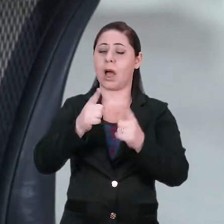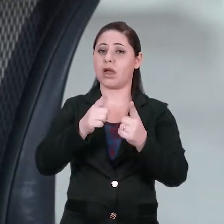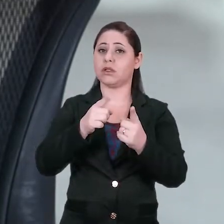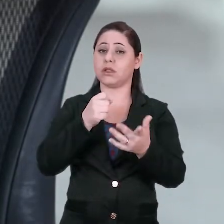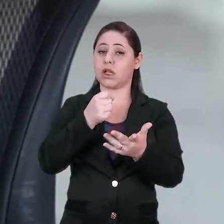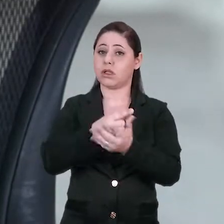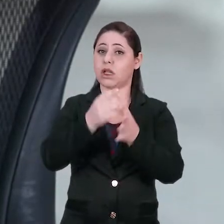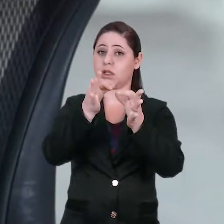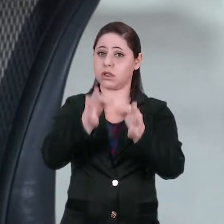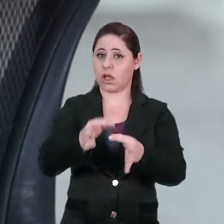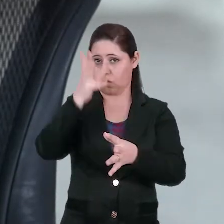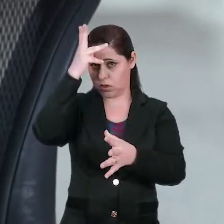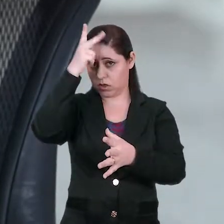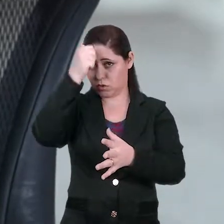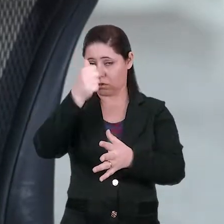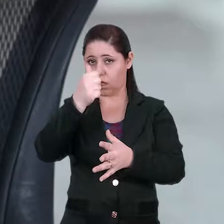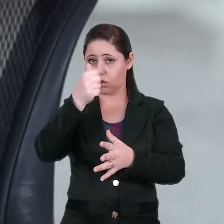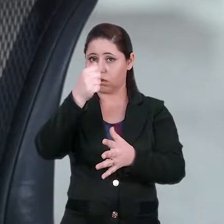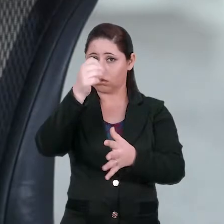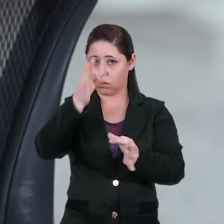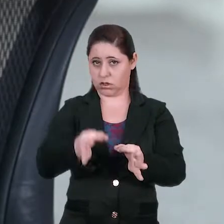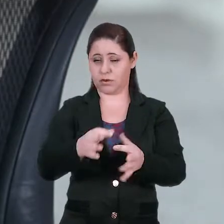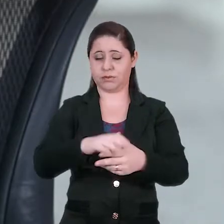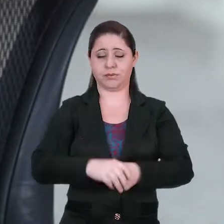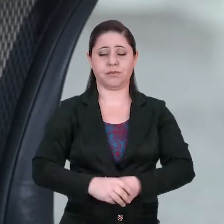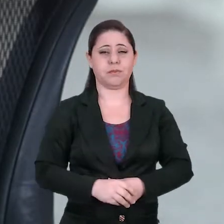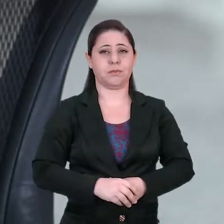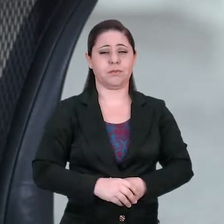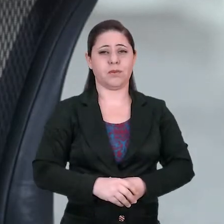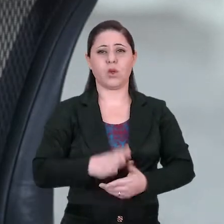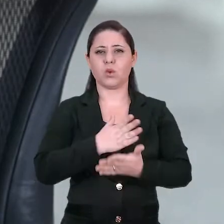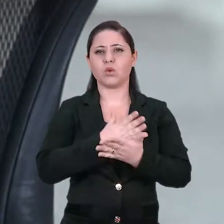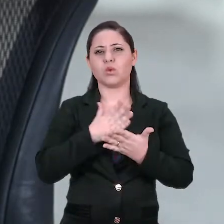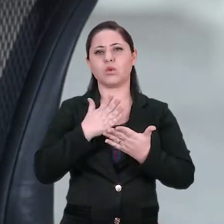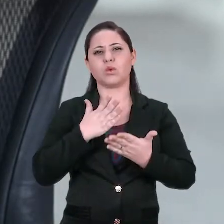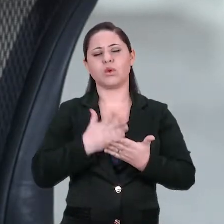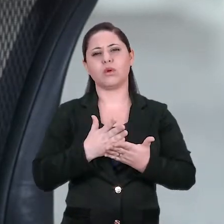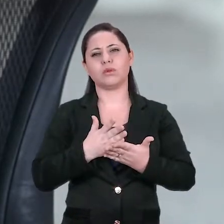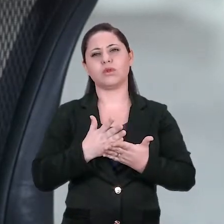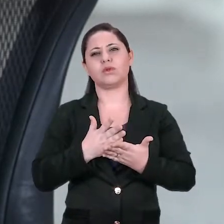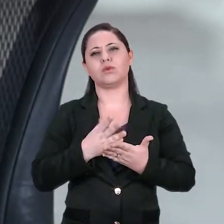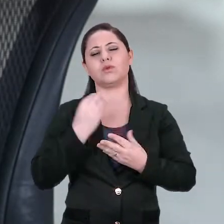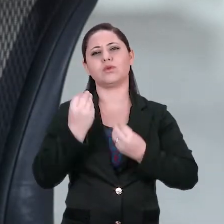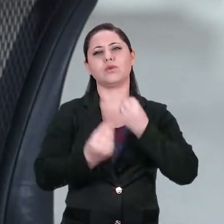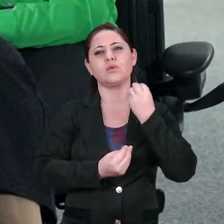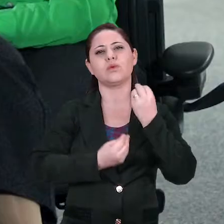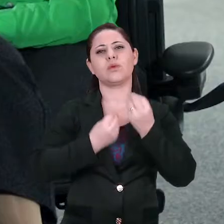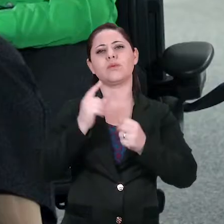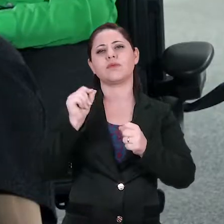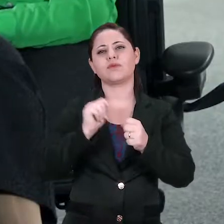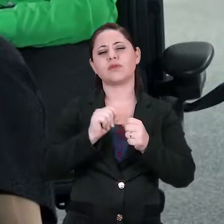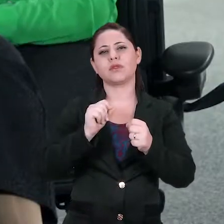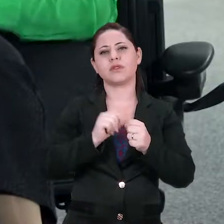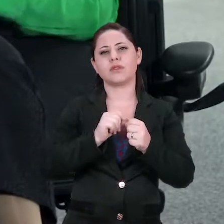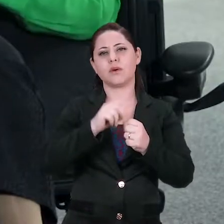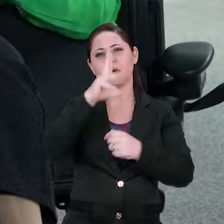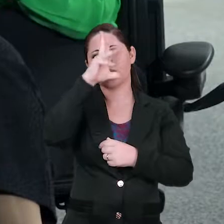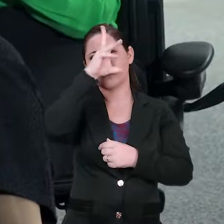isto é, com resultado. E começamos numa forma de fazer com que os nossos